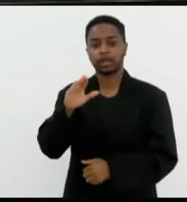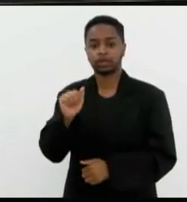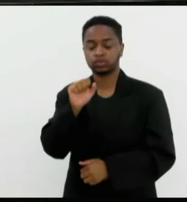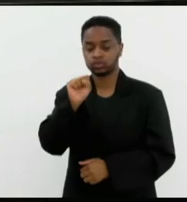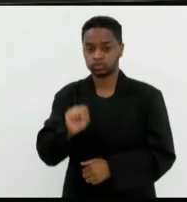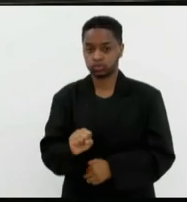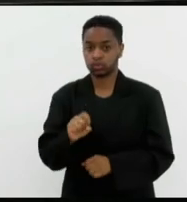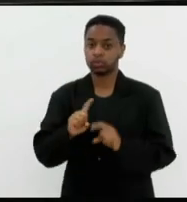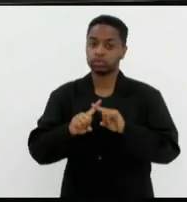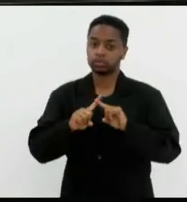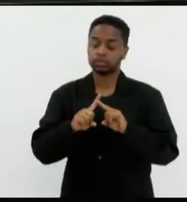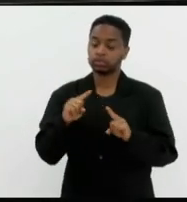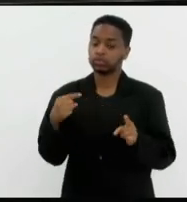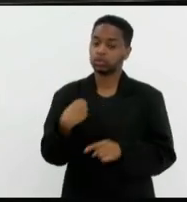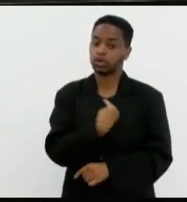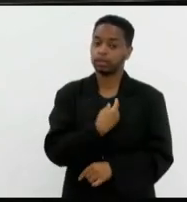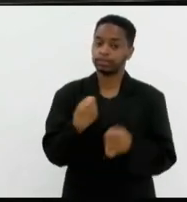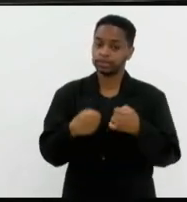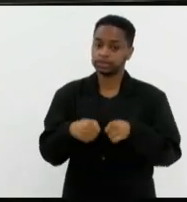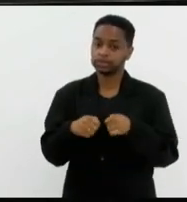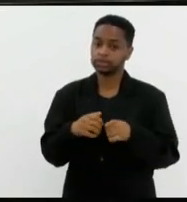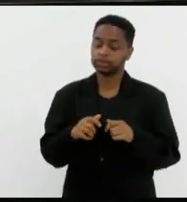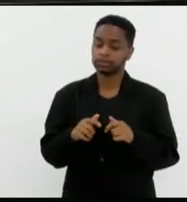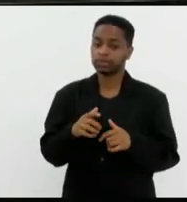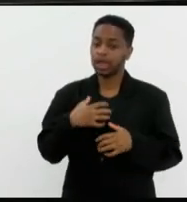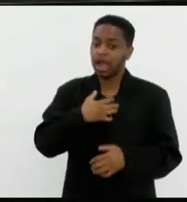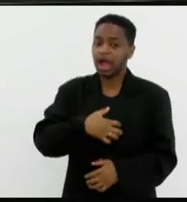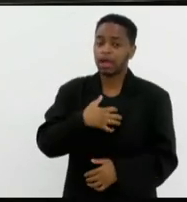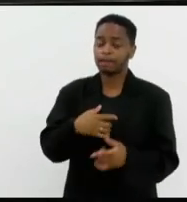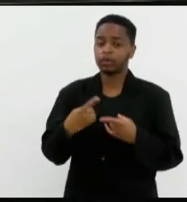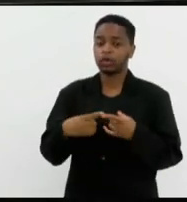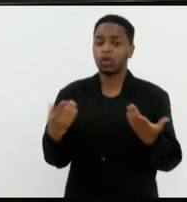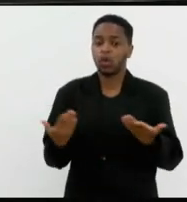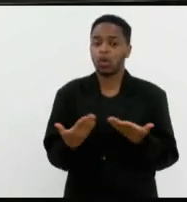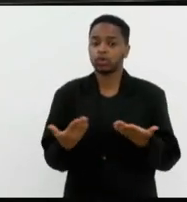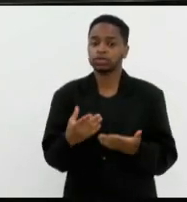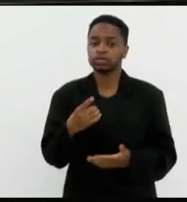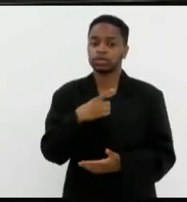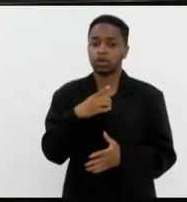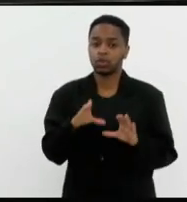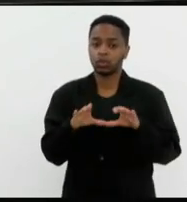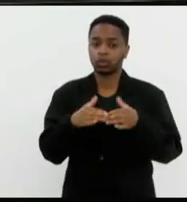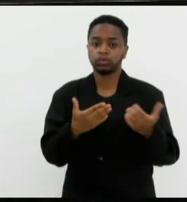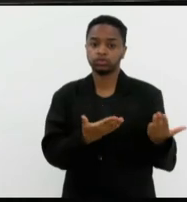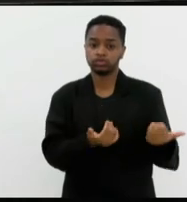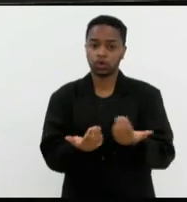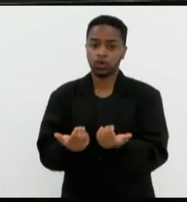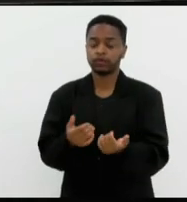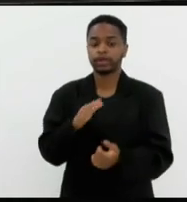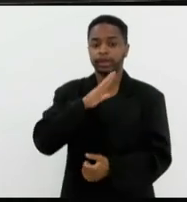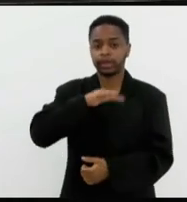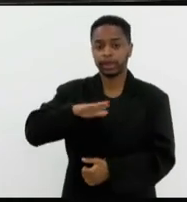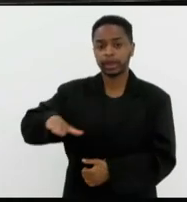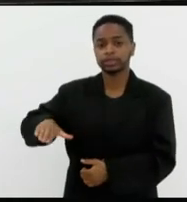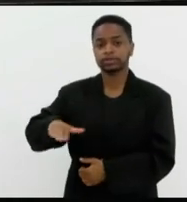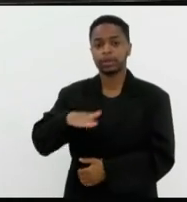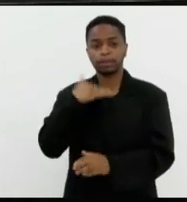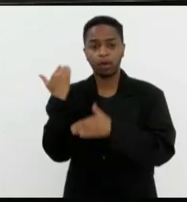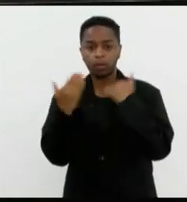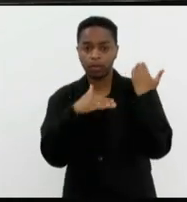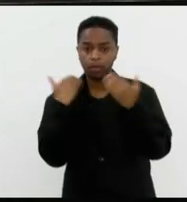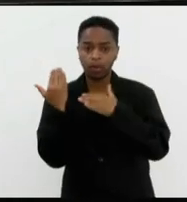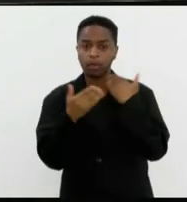acontece. Hoje, há um conjunto de jovens, de crianças, que estão sendo assassinadas e